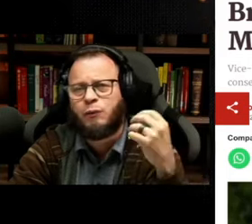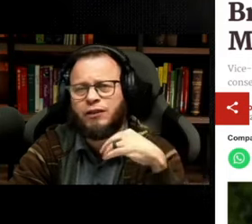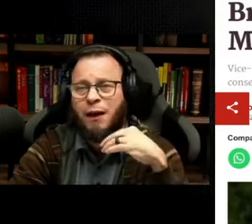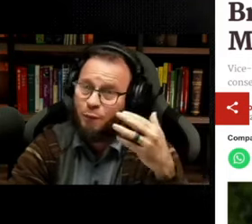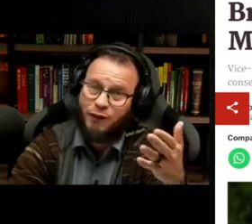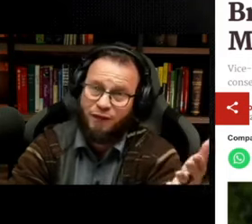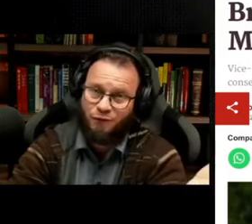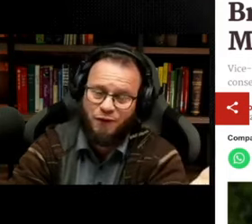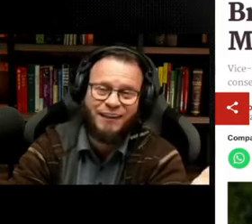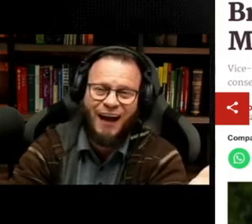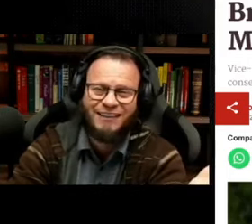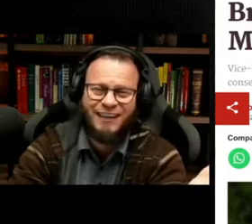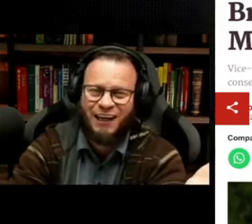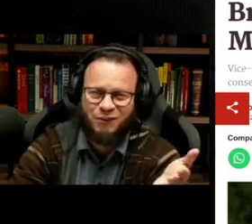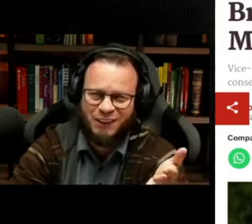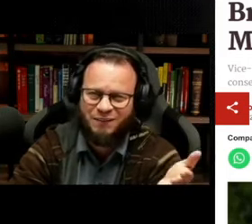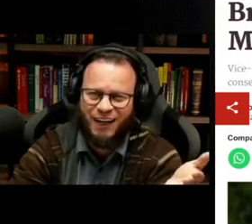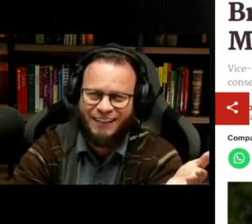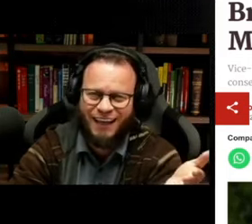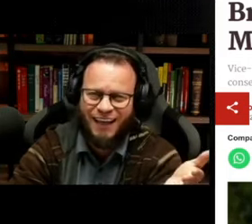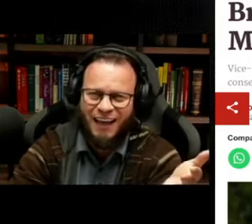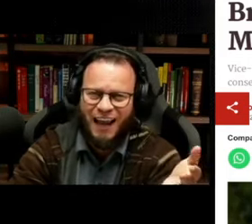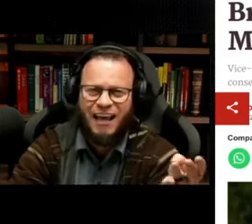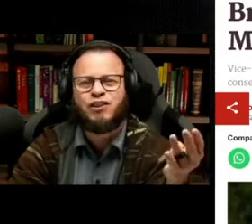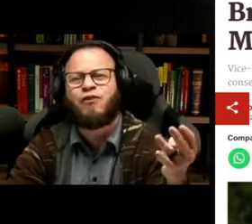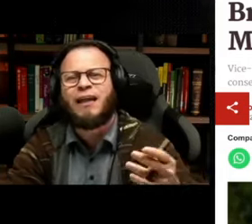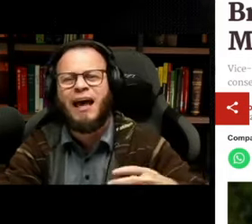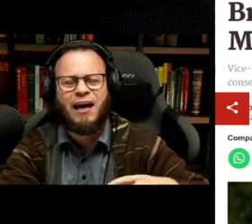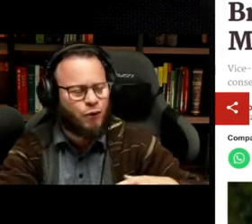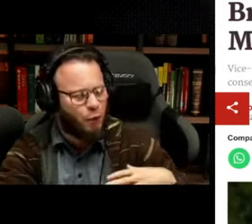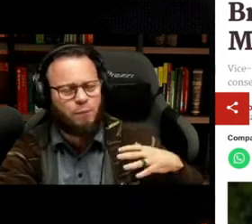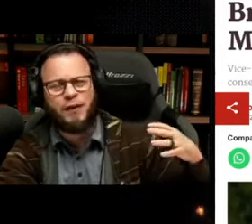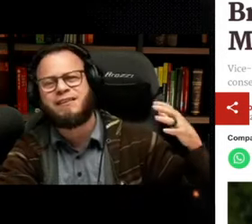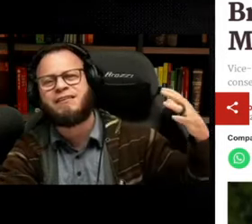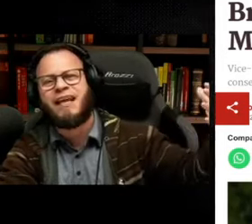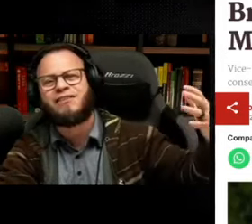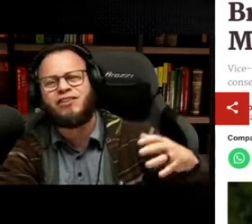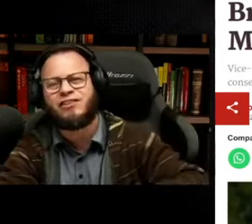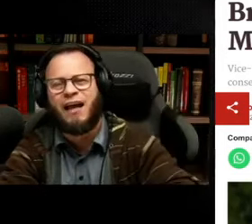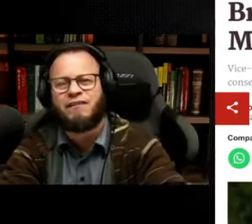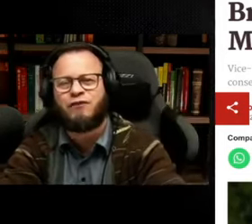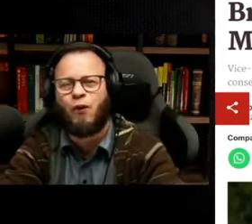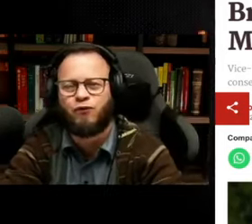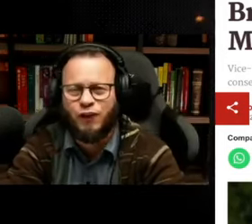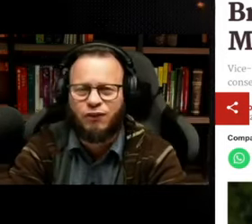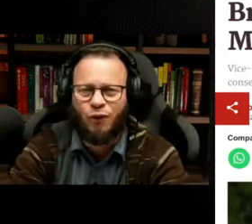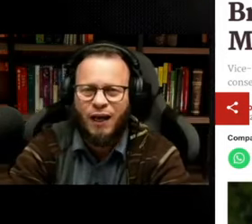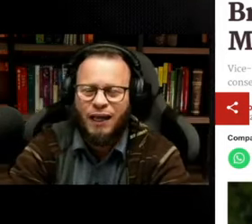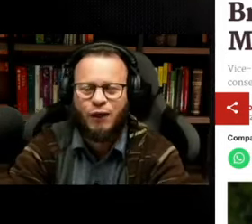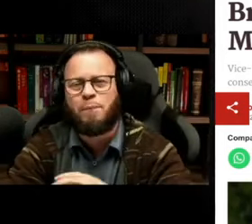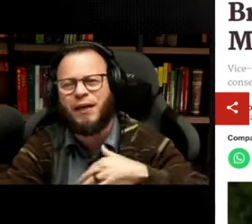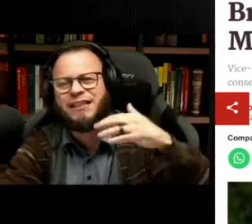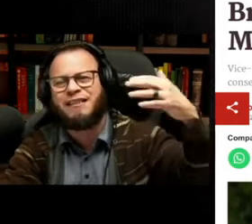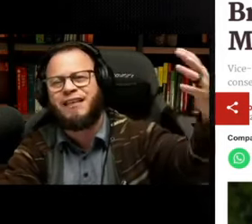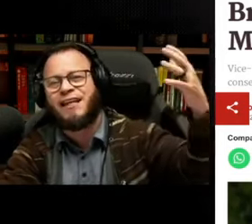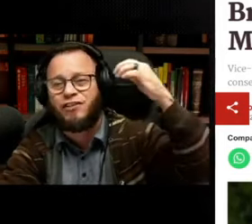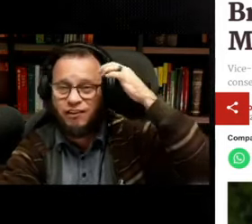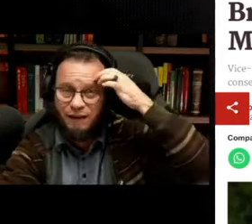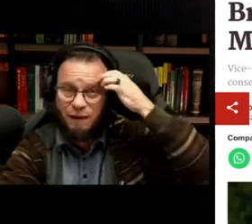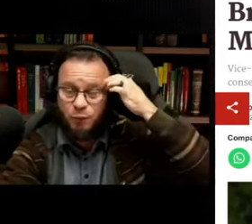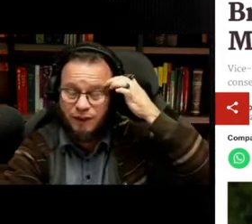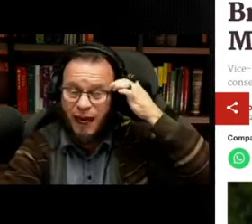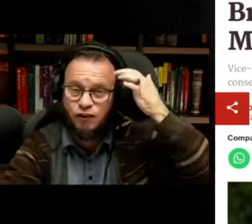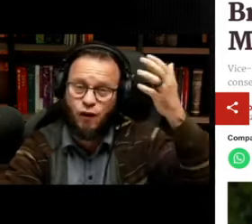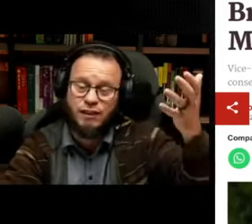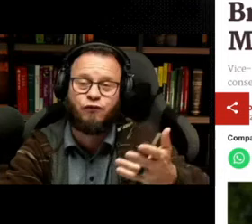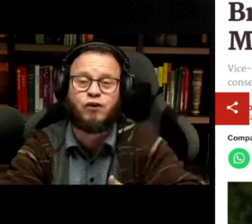tudo é mostrado... Porque foi verdade, né, cara? Foi demais, né? Eles falaram que o presidente estava envolvido, que o presidente estava